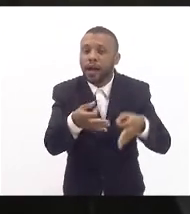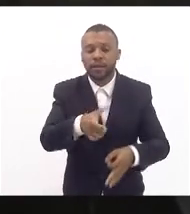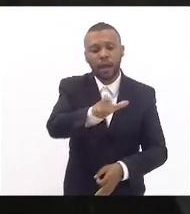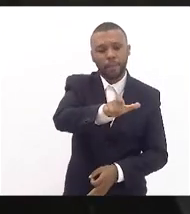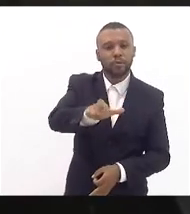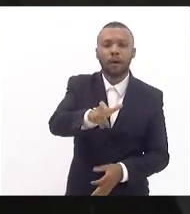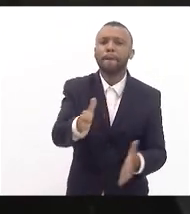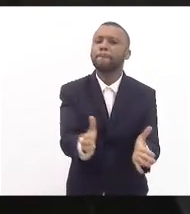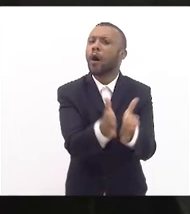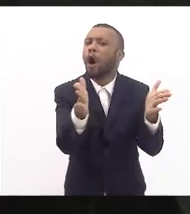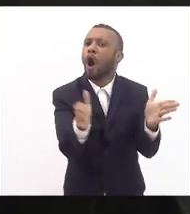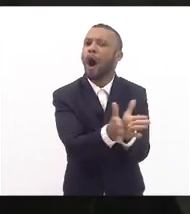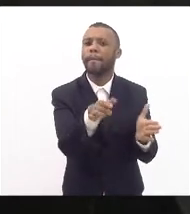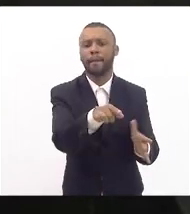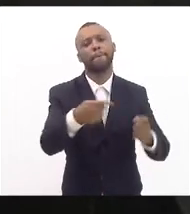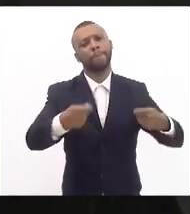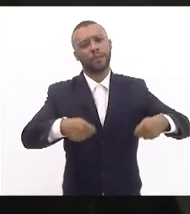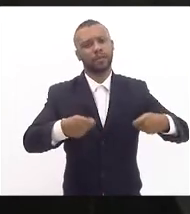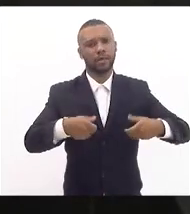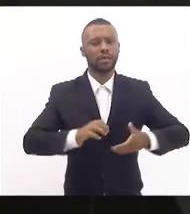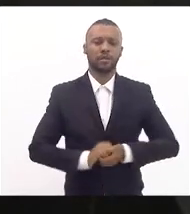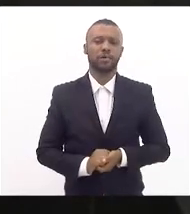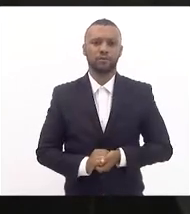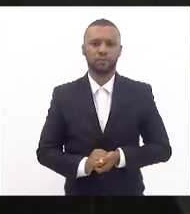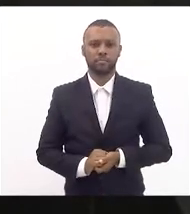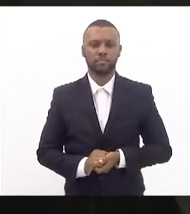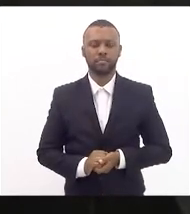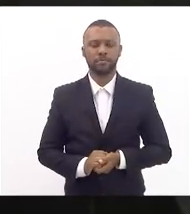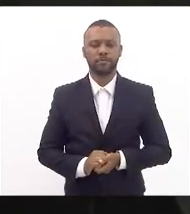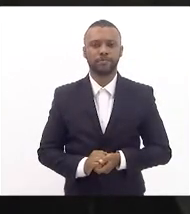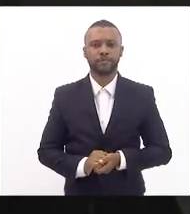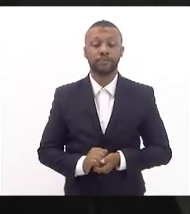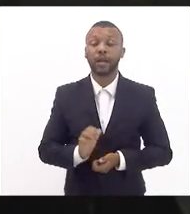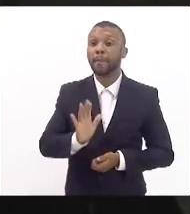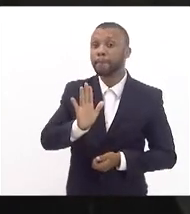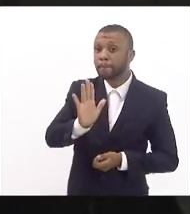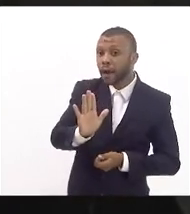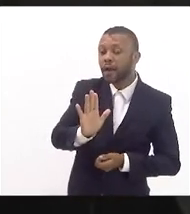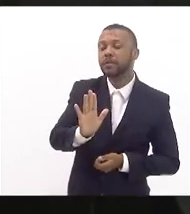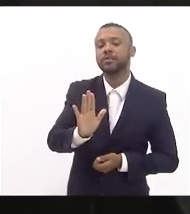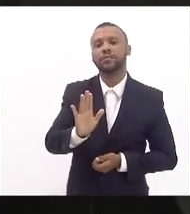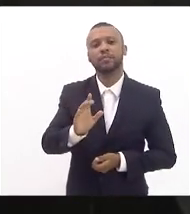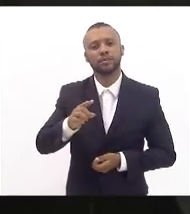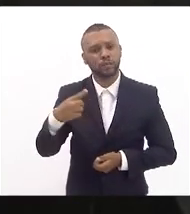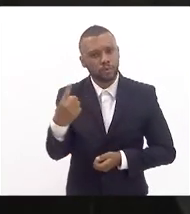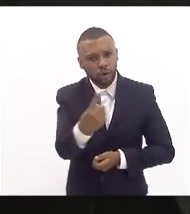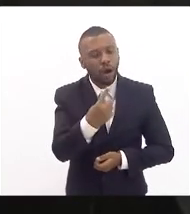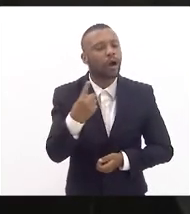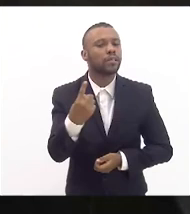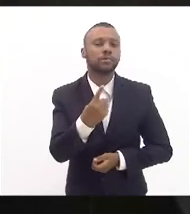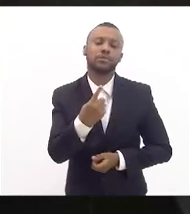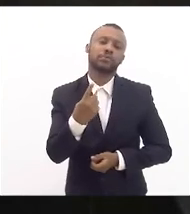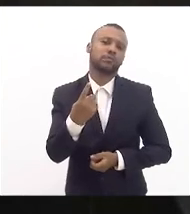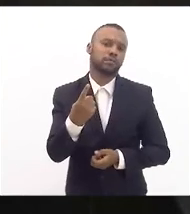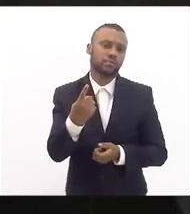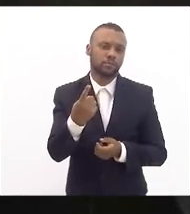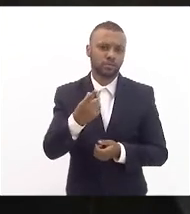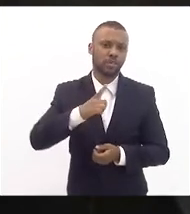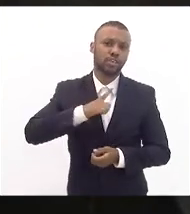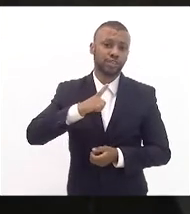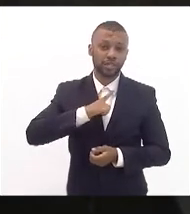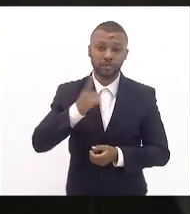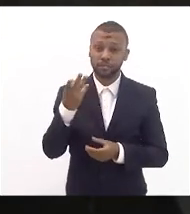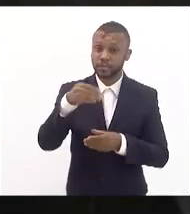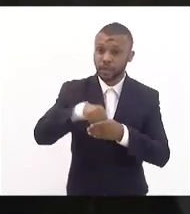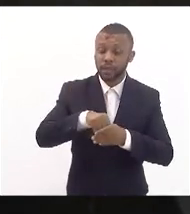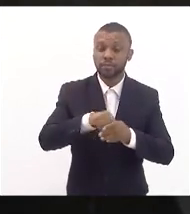mais precisam, não é? Desses serviços. Mas, para além disso, nós também tínhamos na